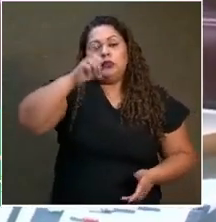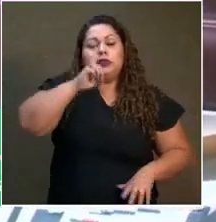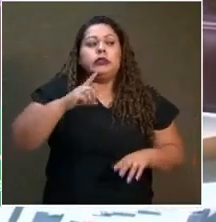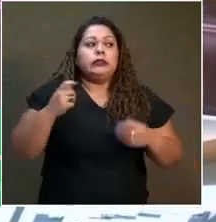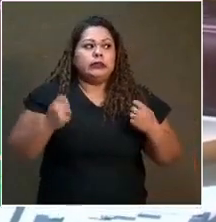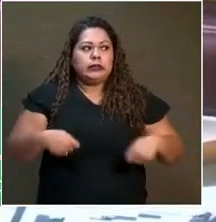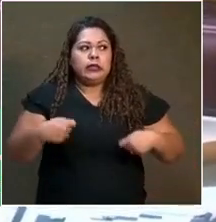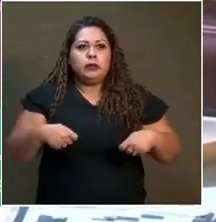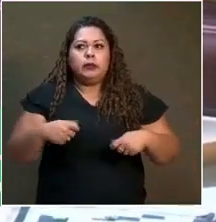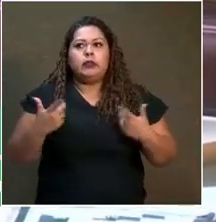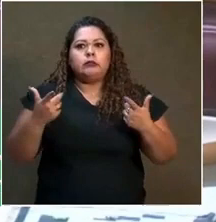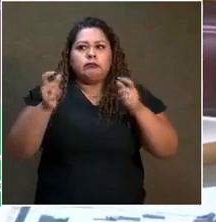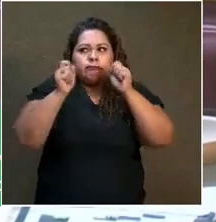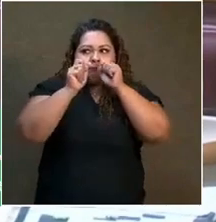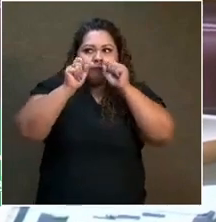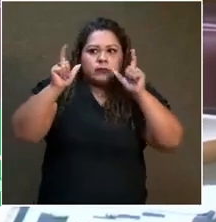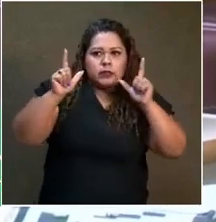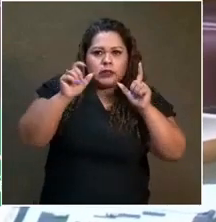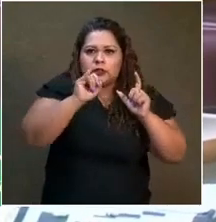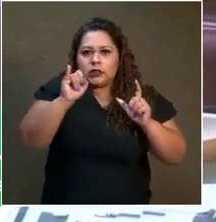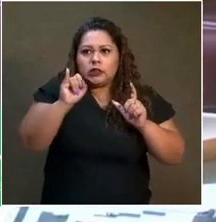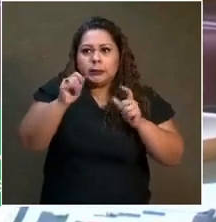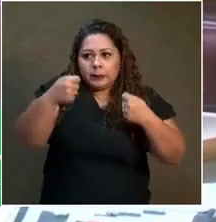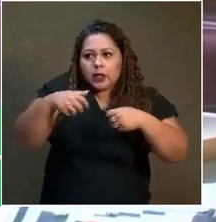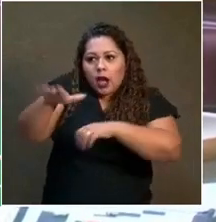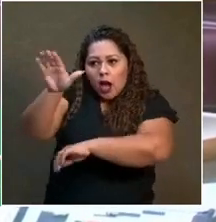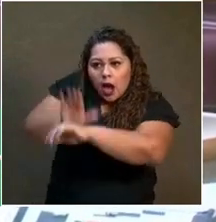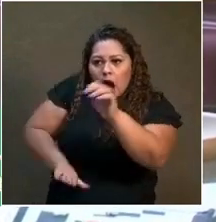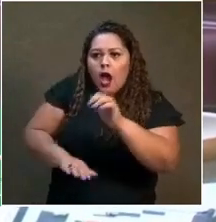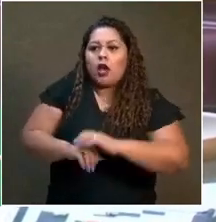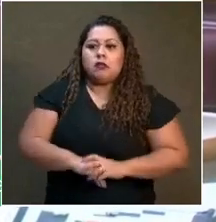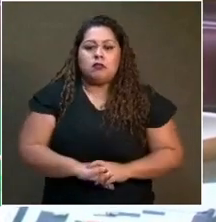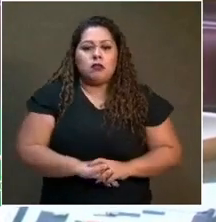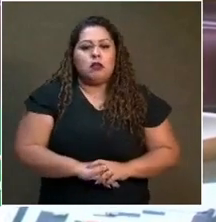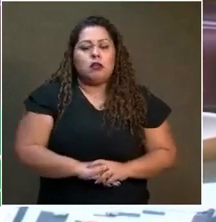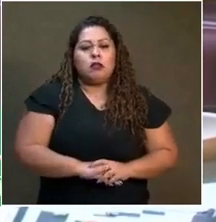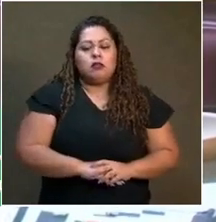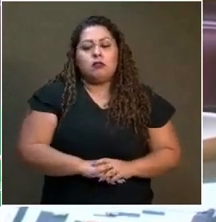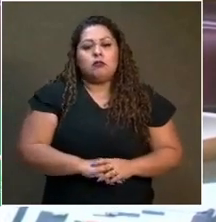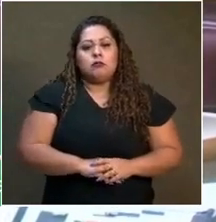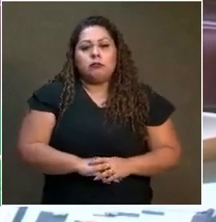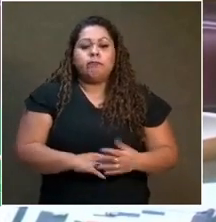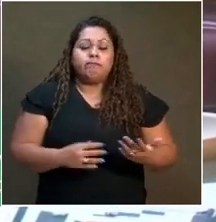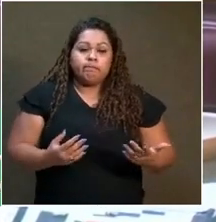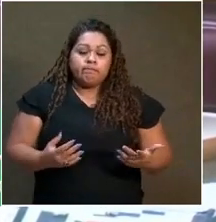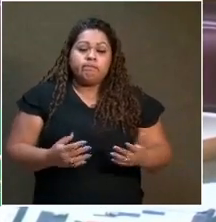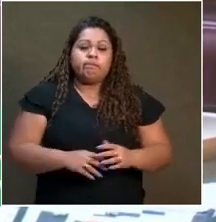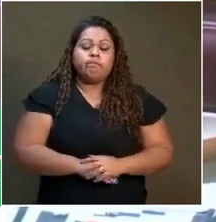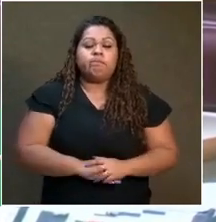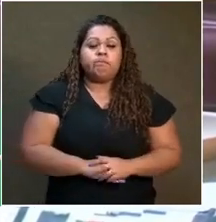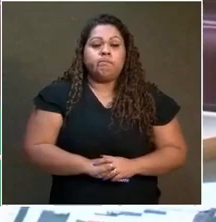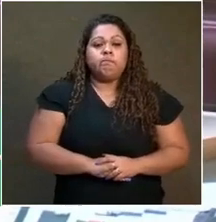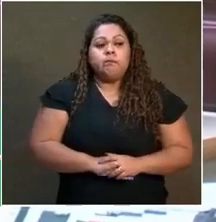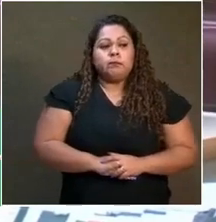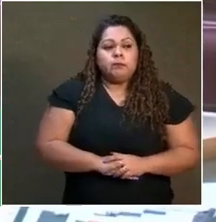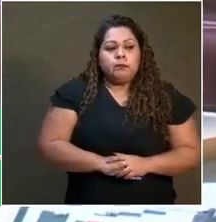sobreaviso. De manhã, das 8 às 13, olha, 8, 9, 10, 11, 12, 13.